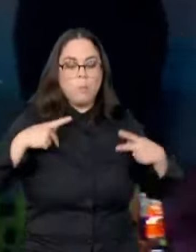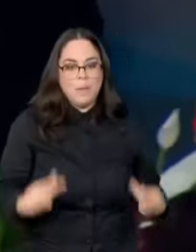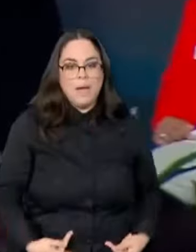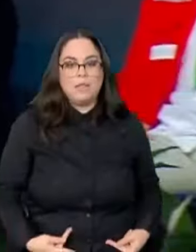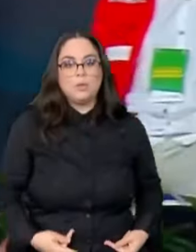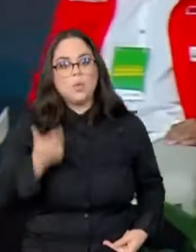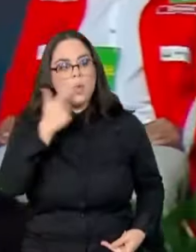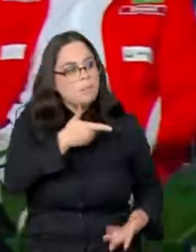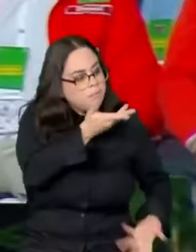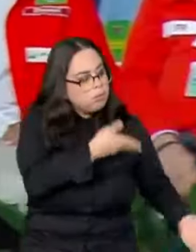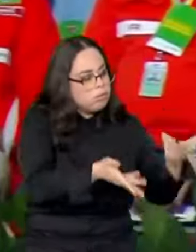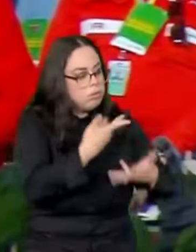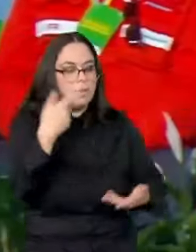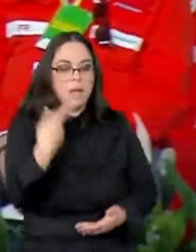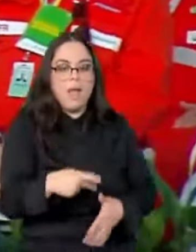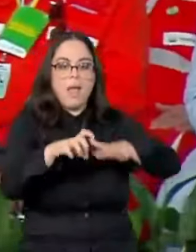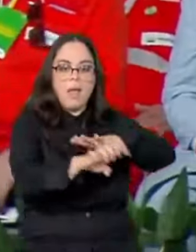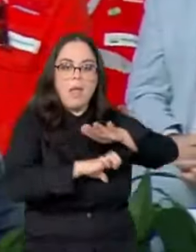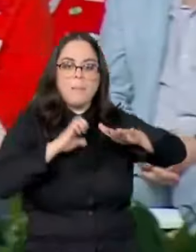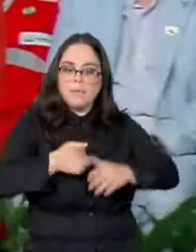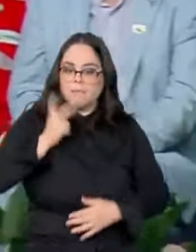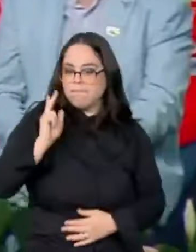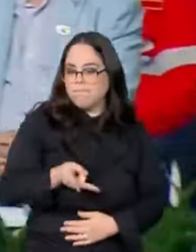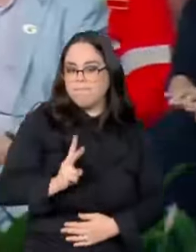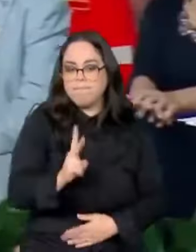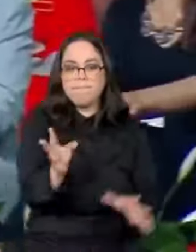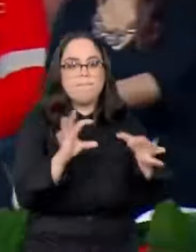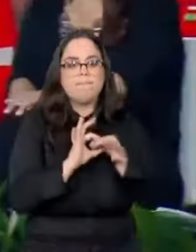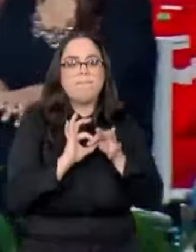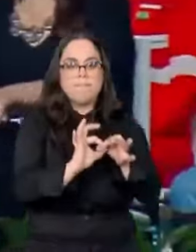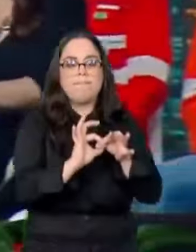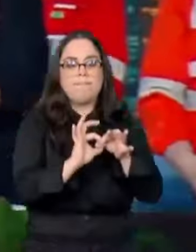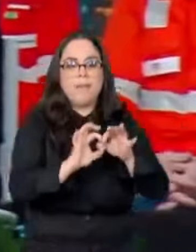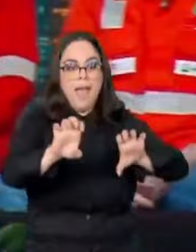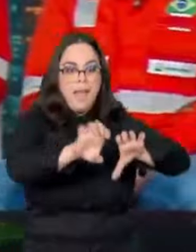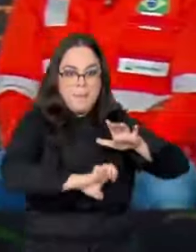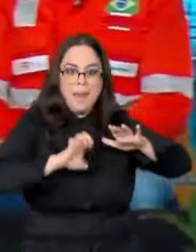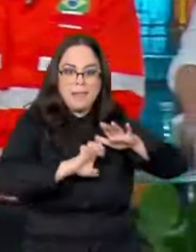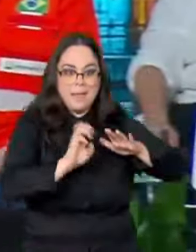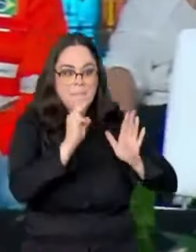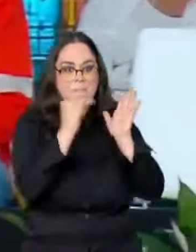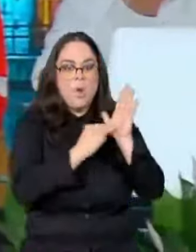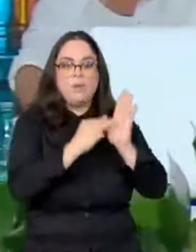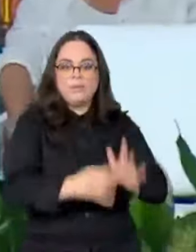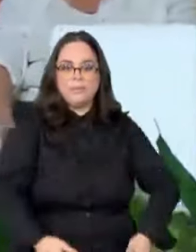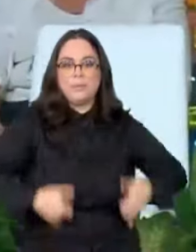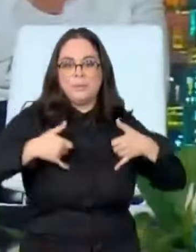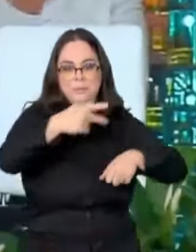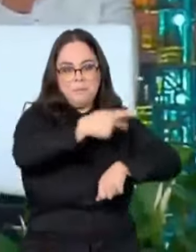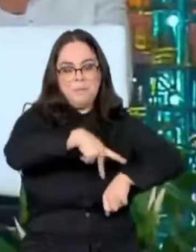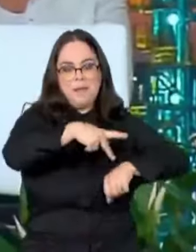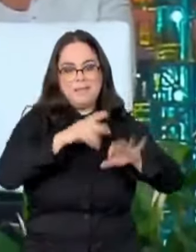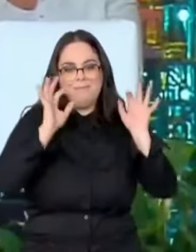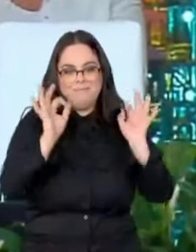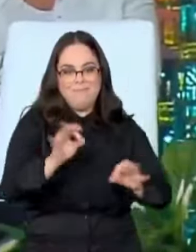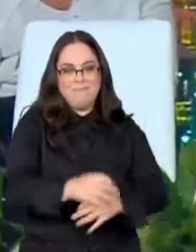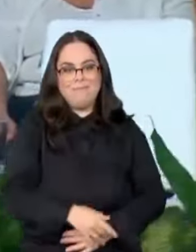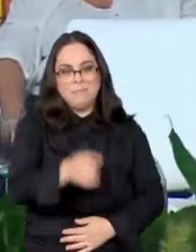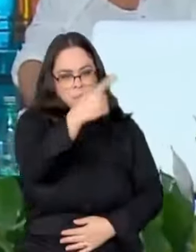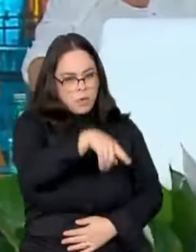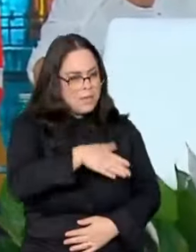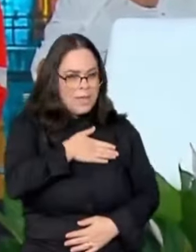para fazer com que essa empresa continue sendo a empresa motivo de orgulho desse país. Aqueles